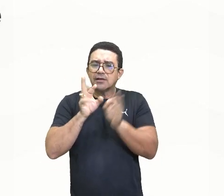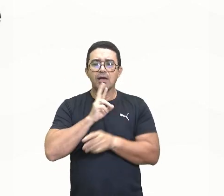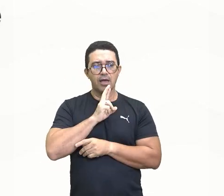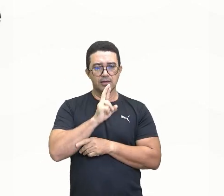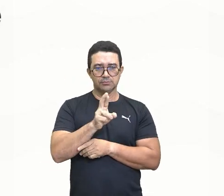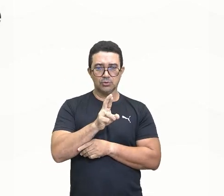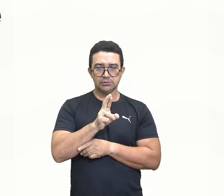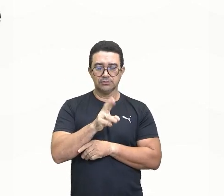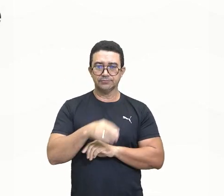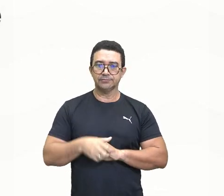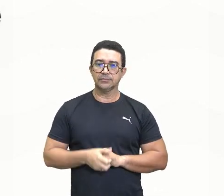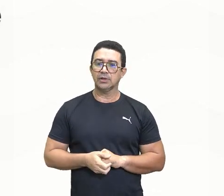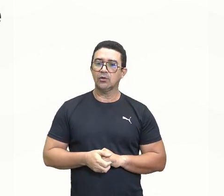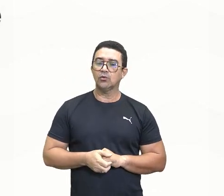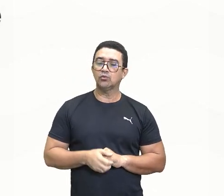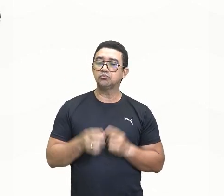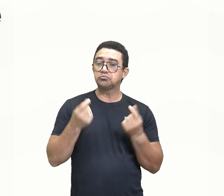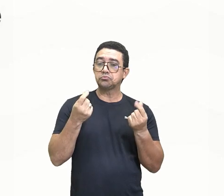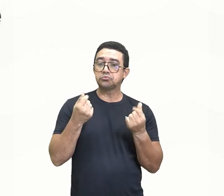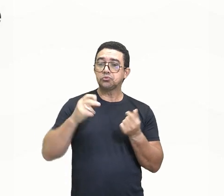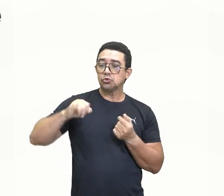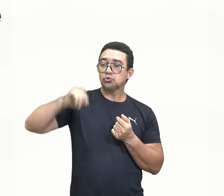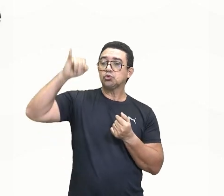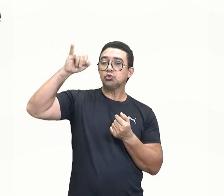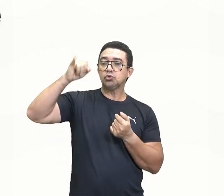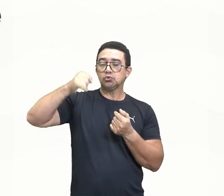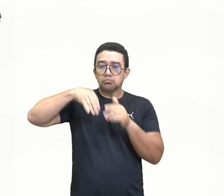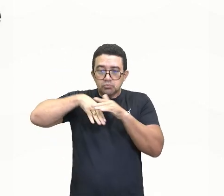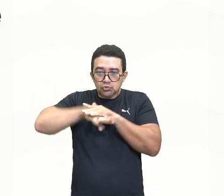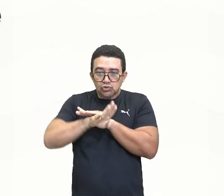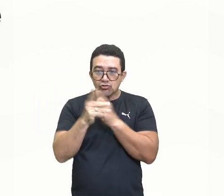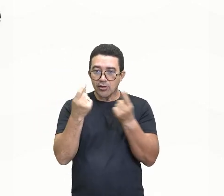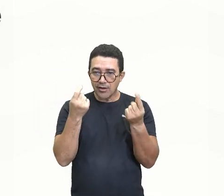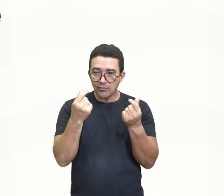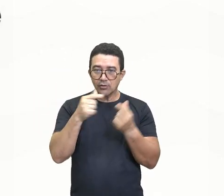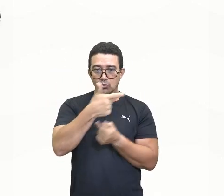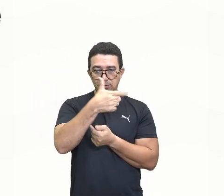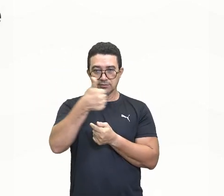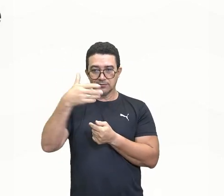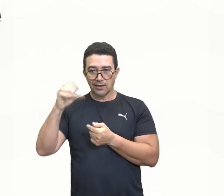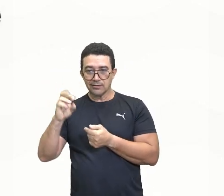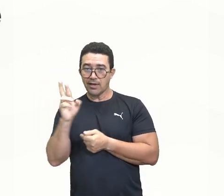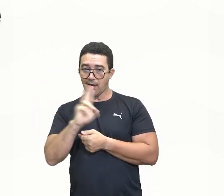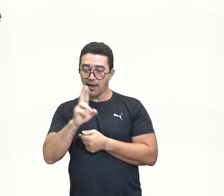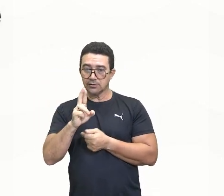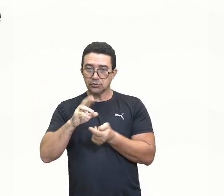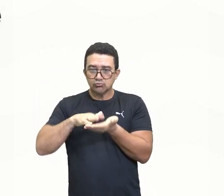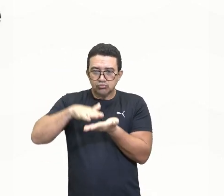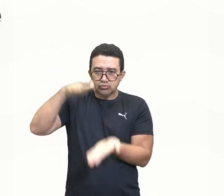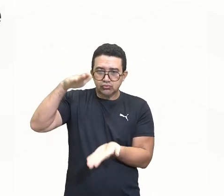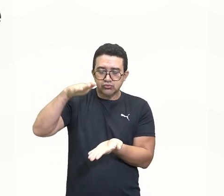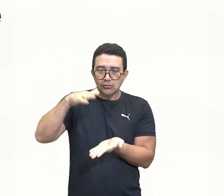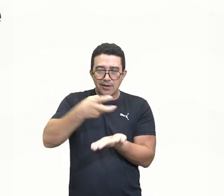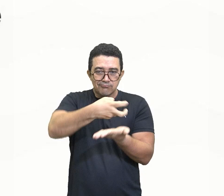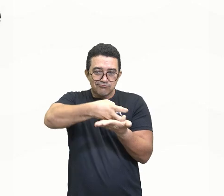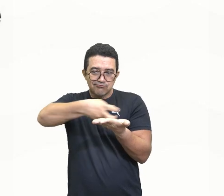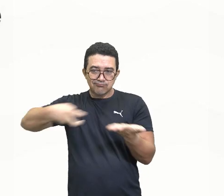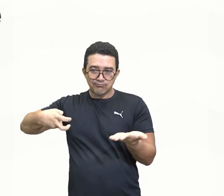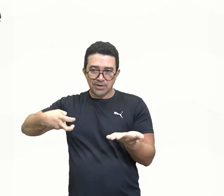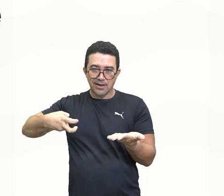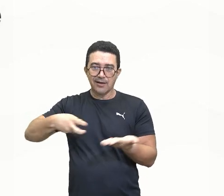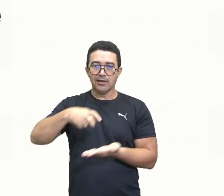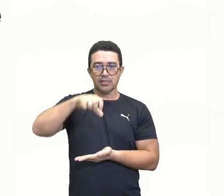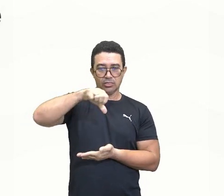exemplo, certo? Então, o valor dos juros da aplicação é R$ 210 e o montante a ser resgatado é